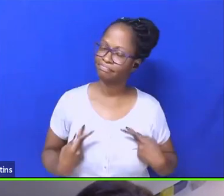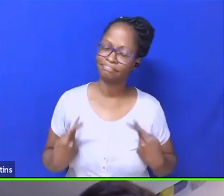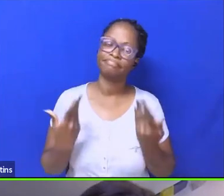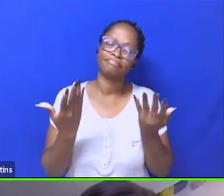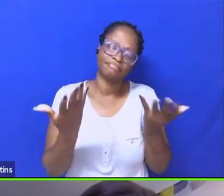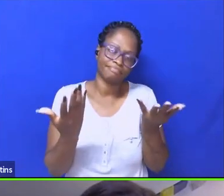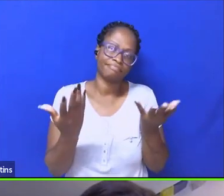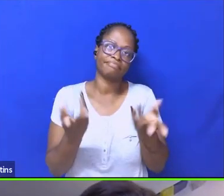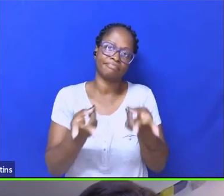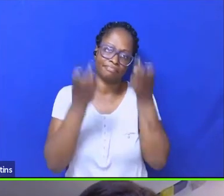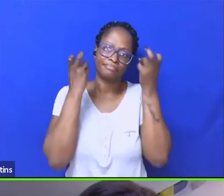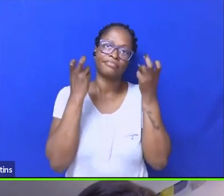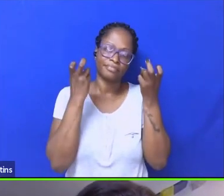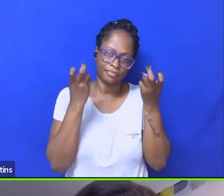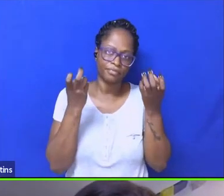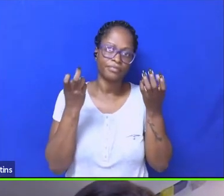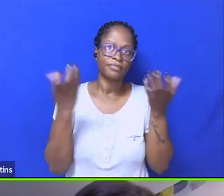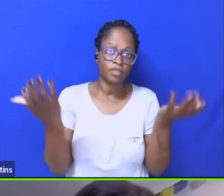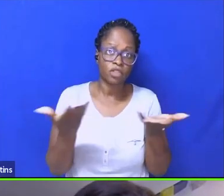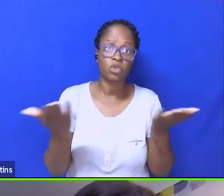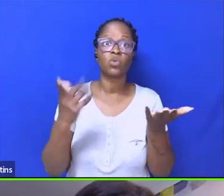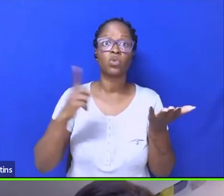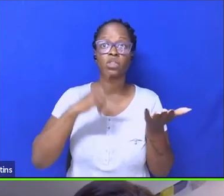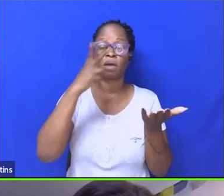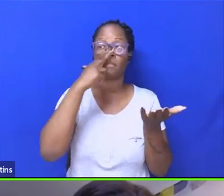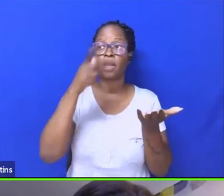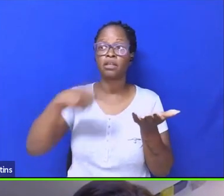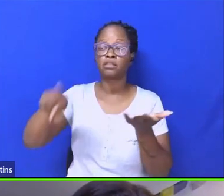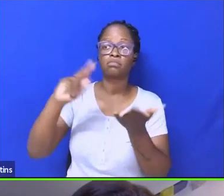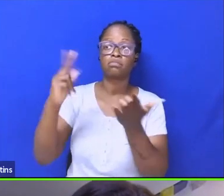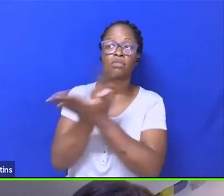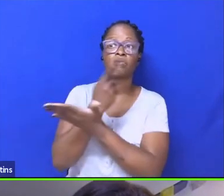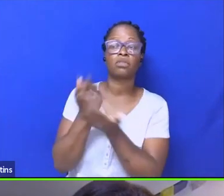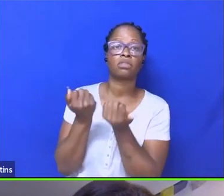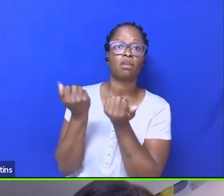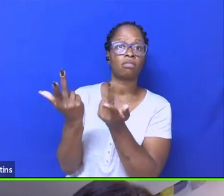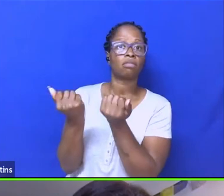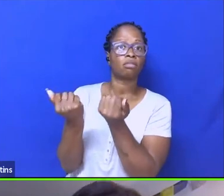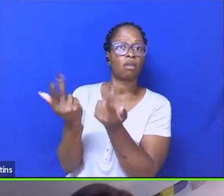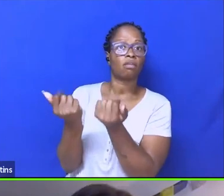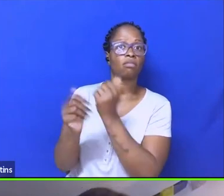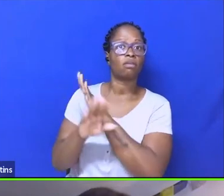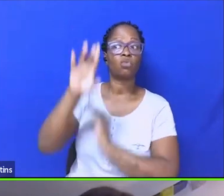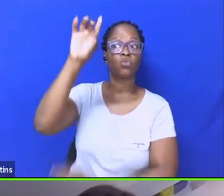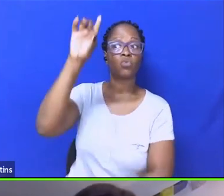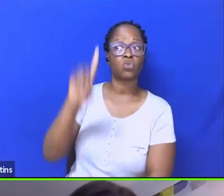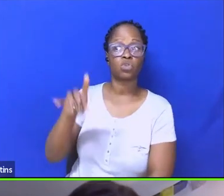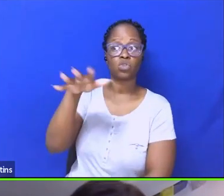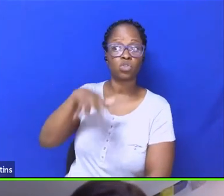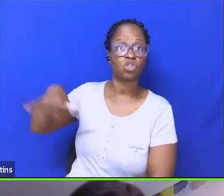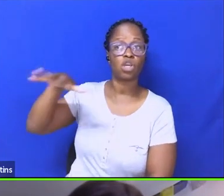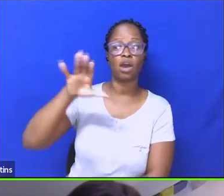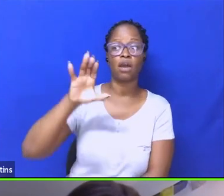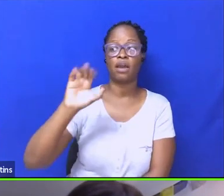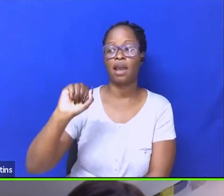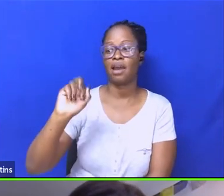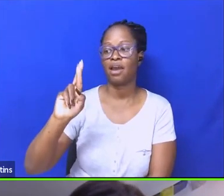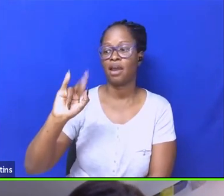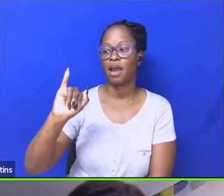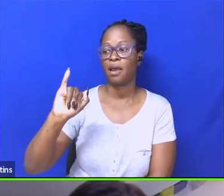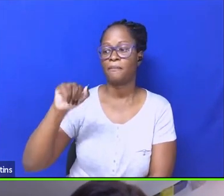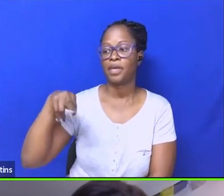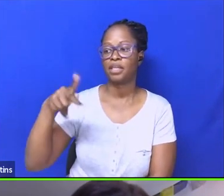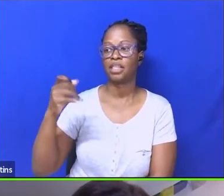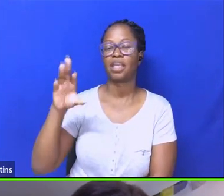dito por o director general de carabinero e outros órganos ou seja não não há em